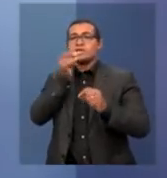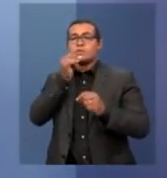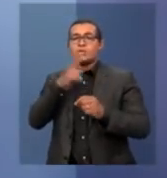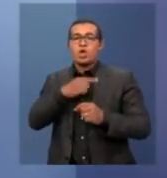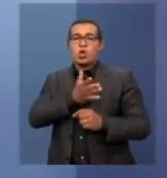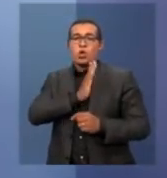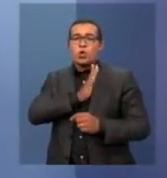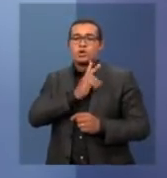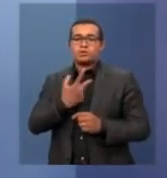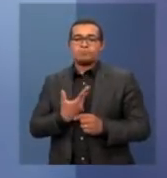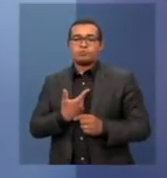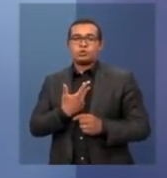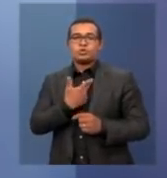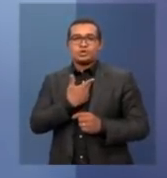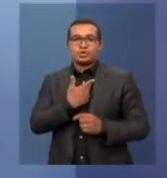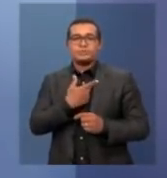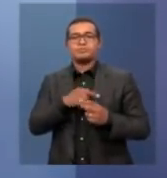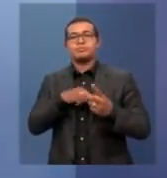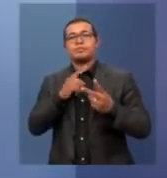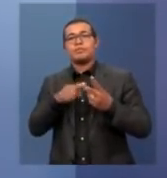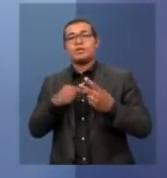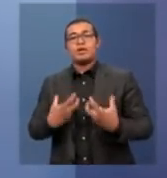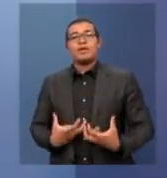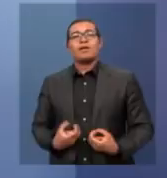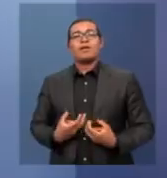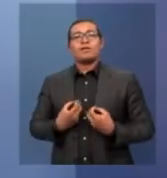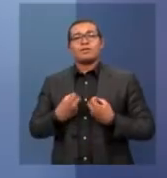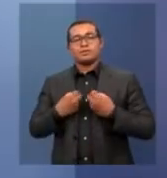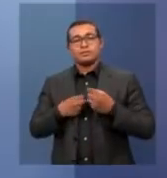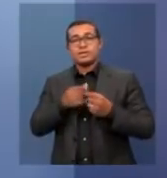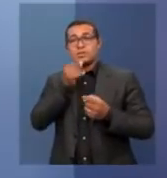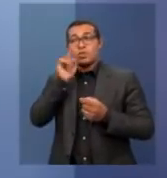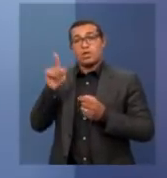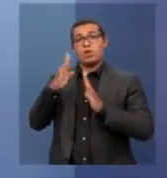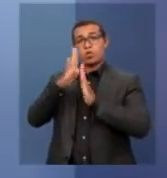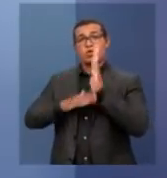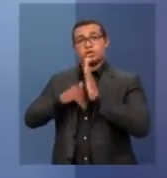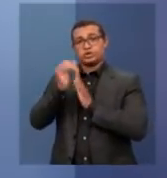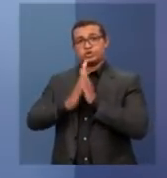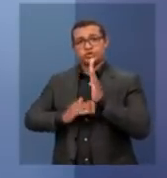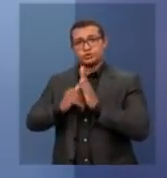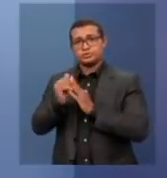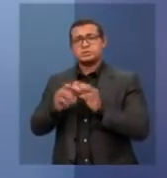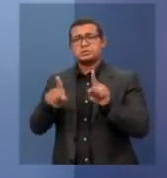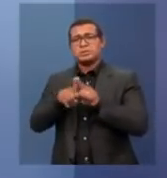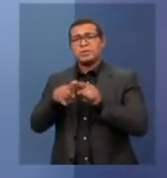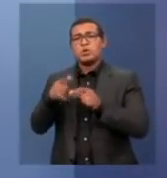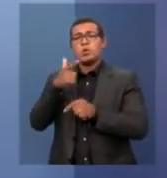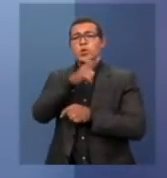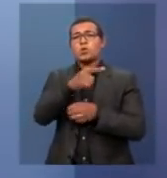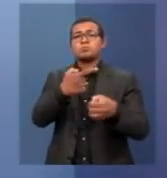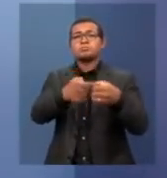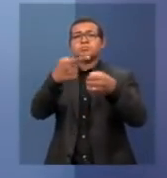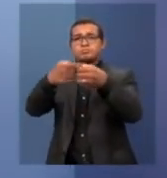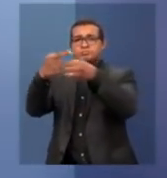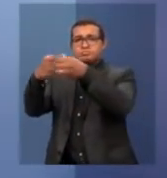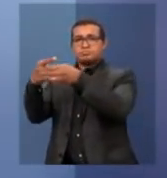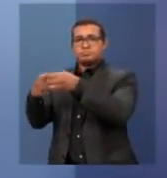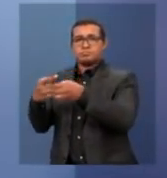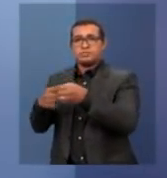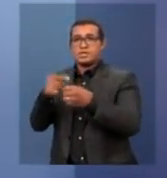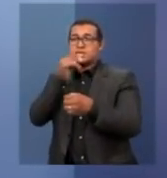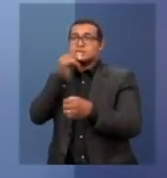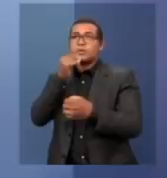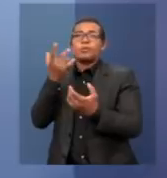cardíacas tratamento de câncer é em colatina nós ampliamos diversos serviços em outros municípios e nove em nova